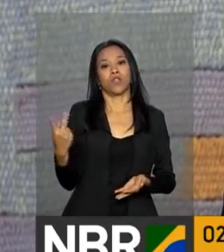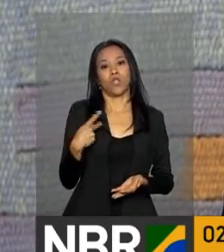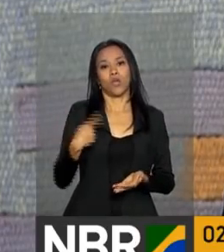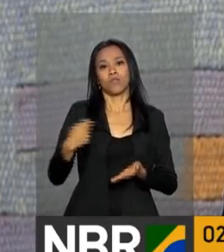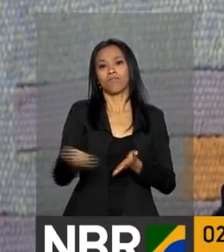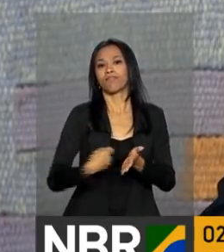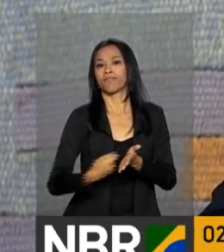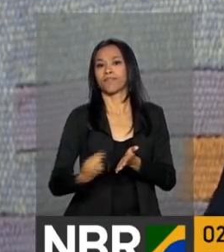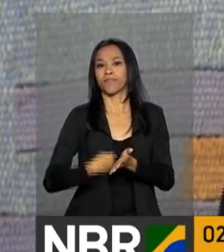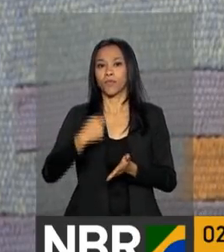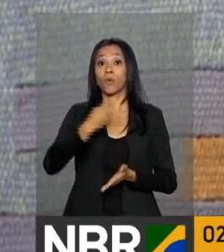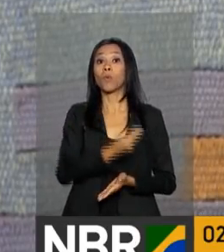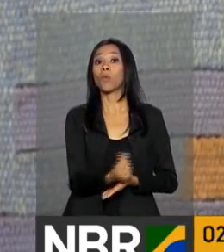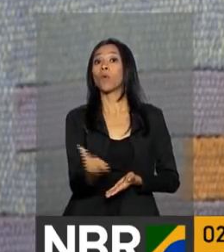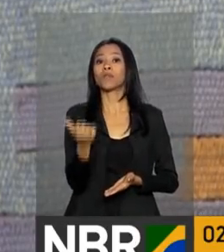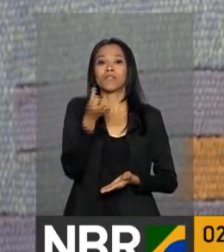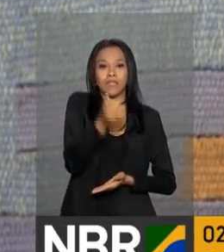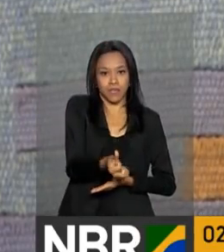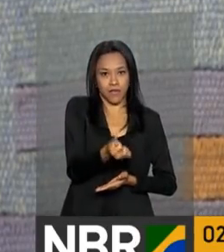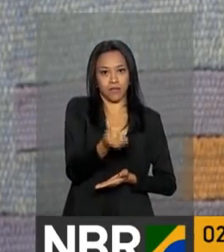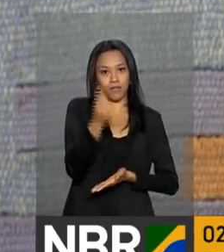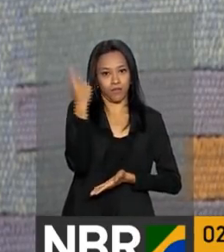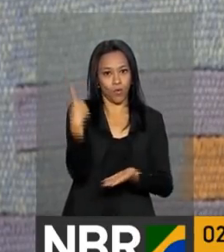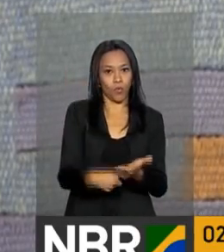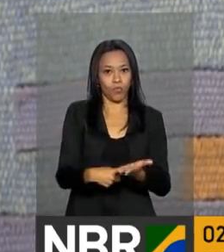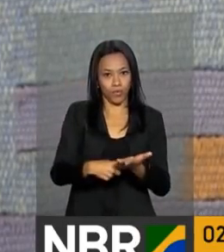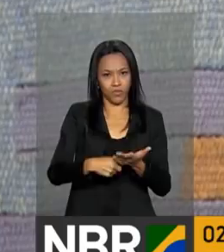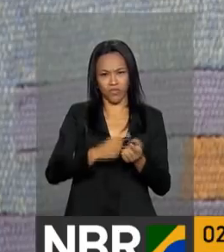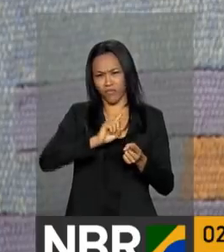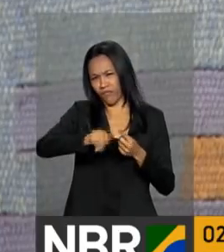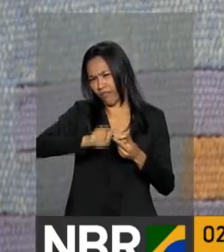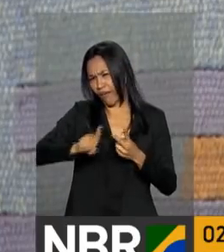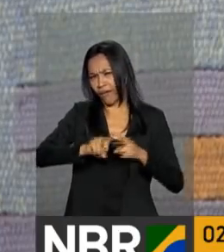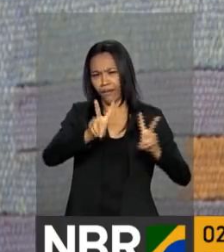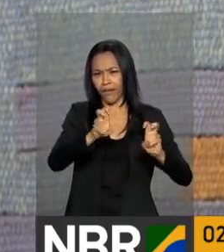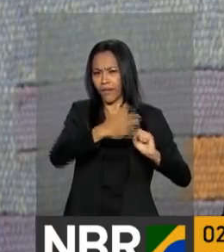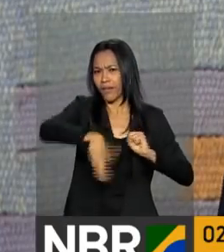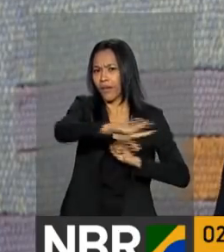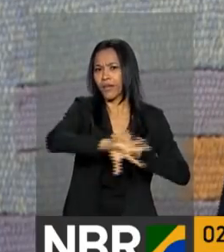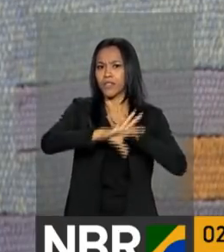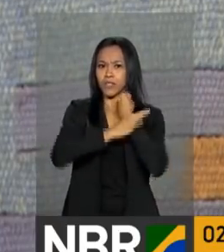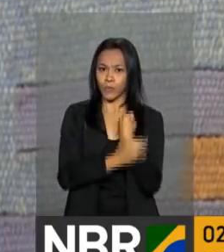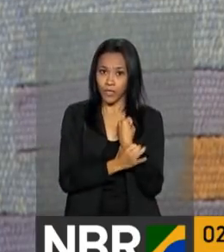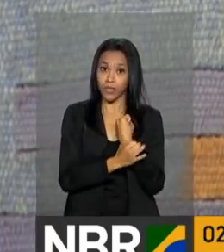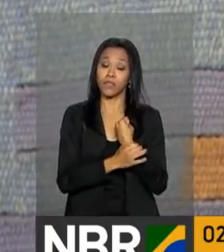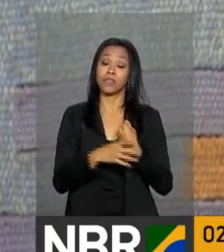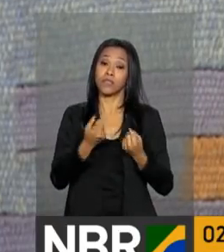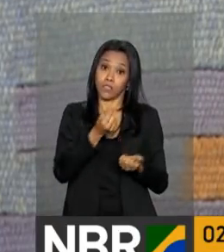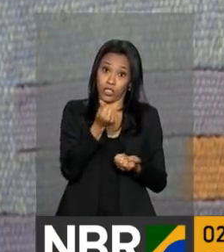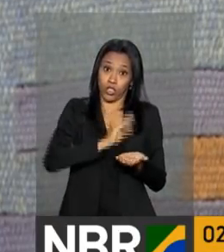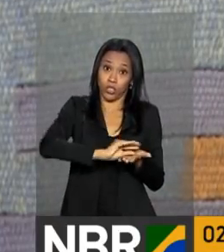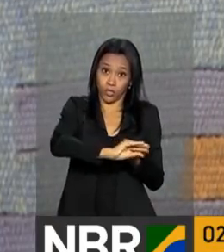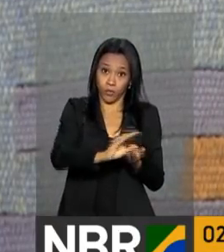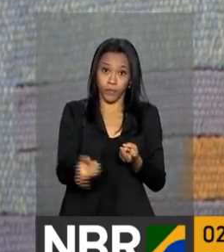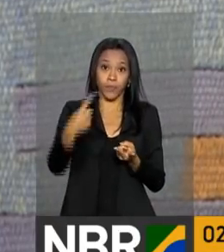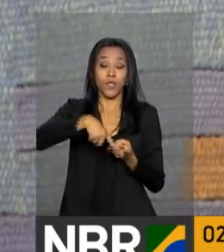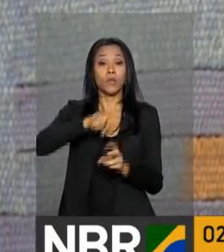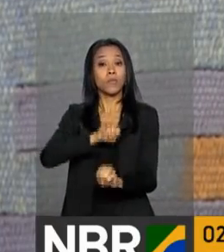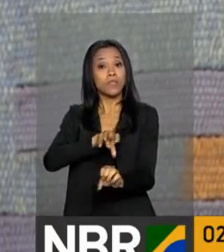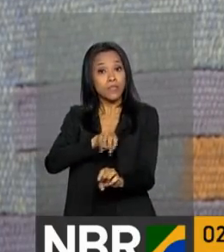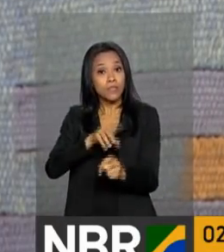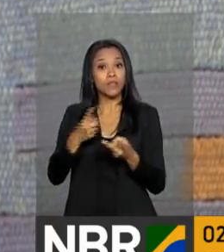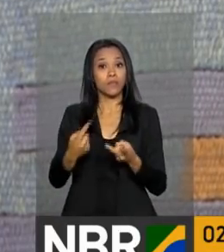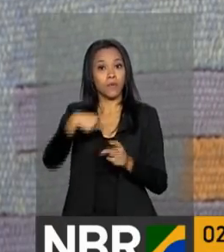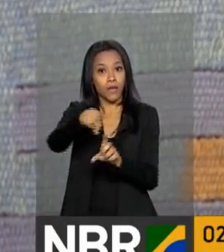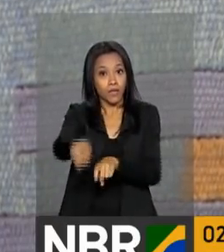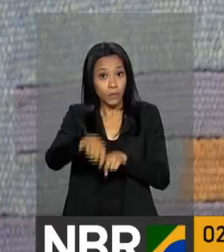6 acordos de cooperação nas mais diversas áreas. Segurança pública, a cooperação financeira, da educação